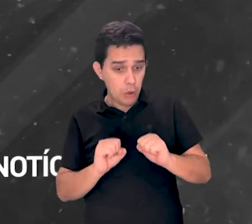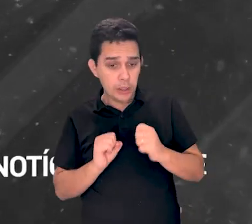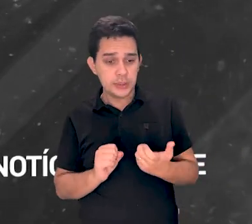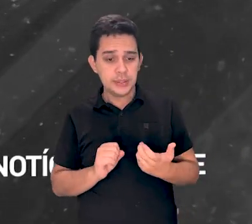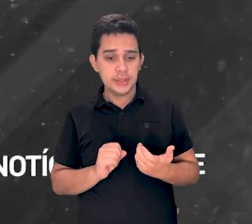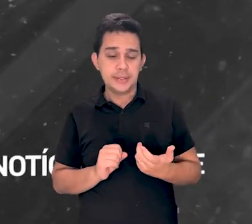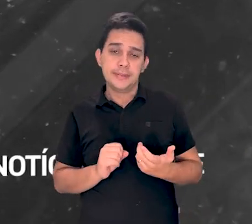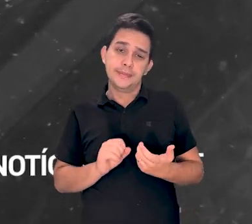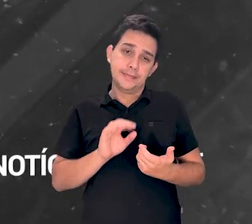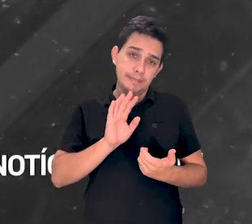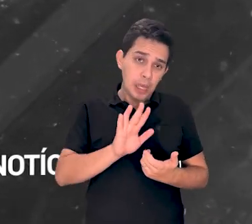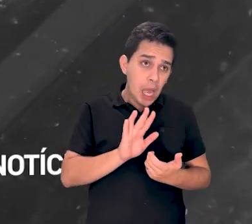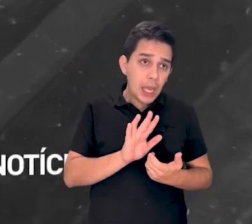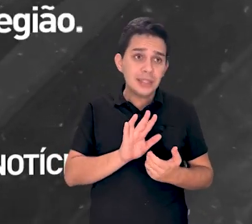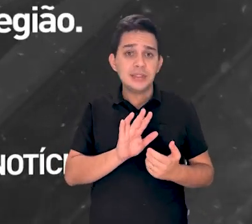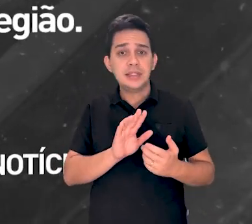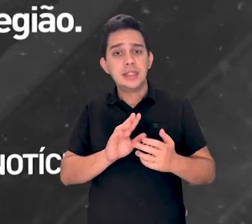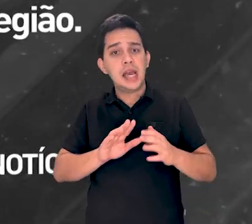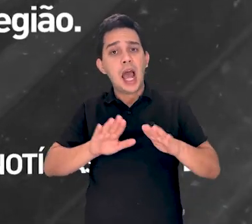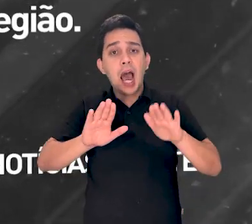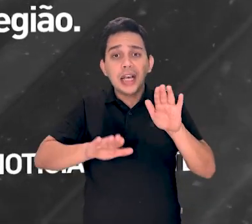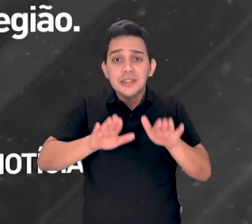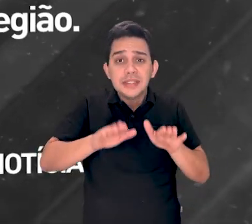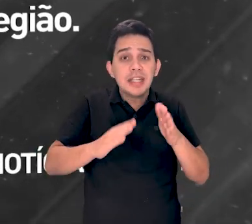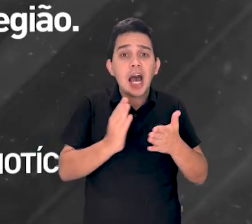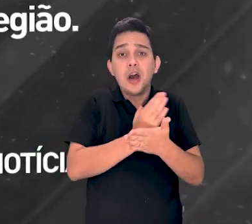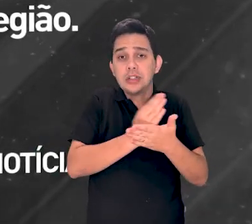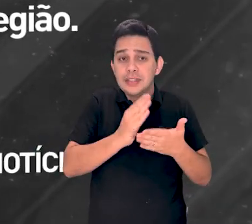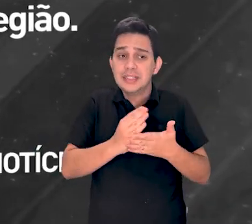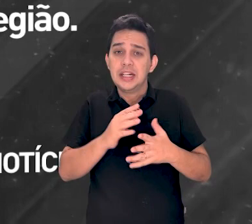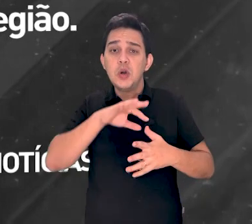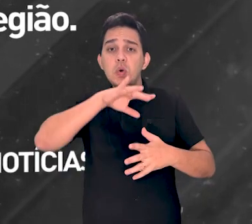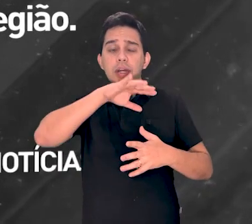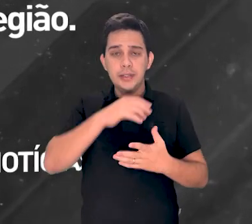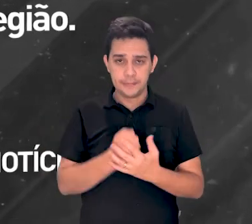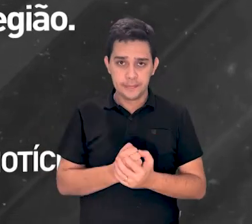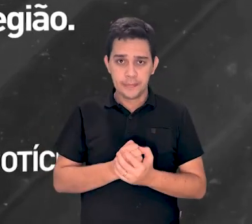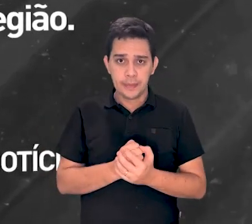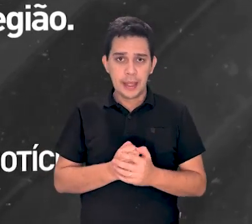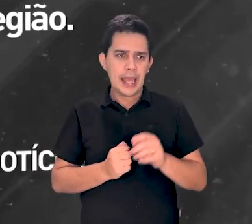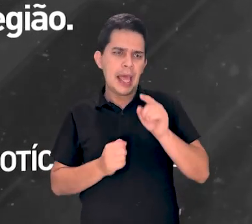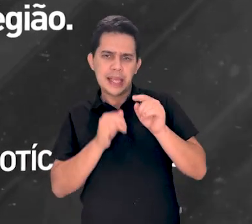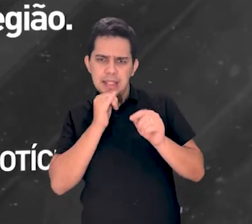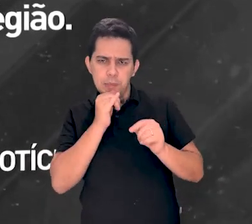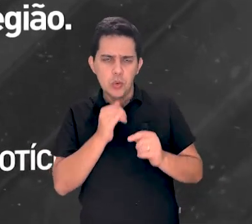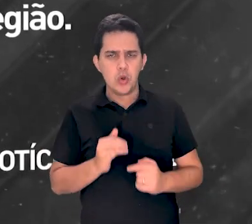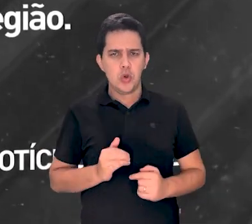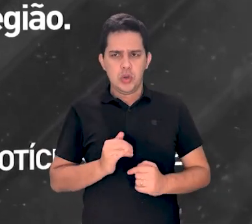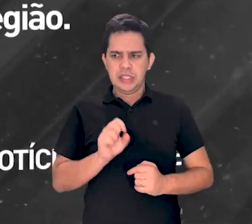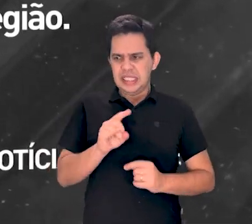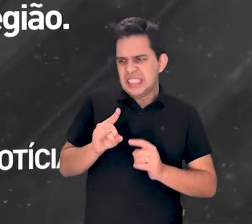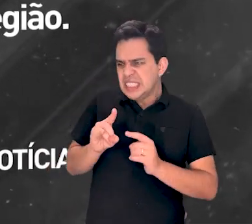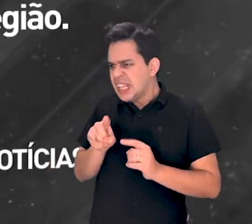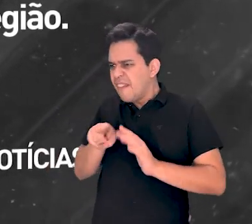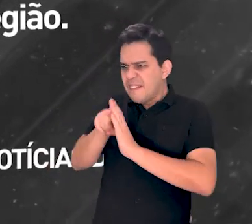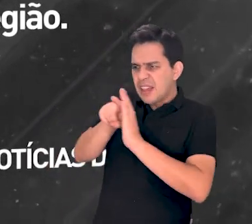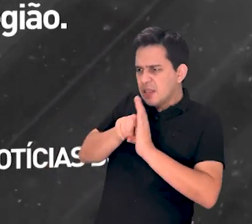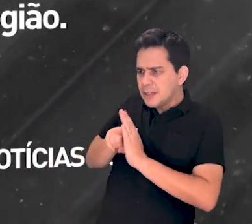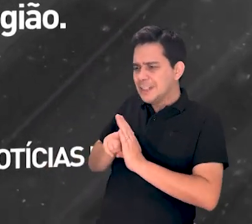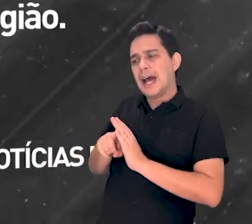de trajeto etc é uma decisão unilateral do concessionário que desde já seria um absurdo